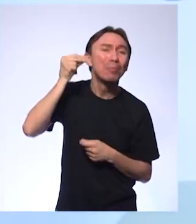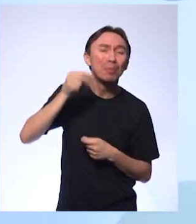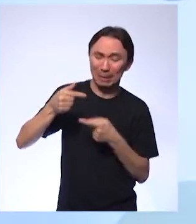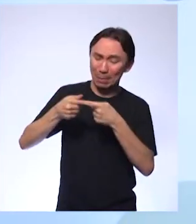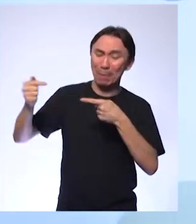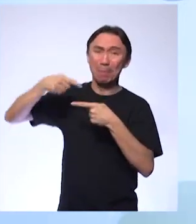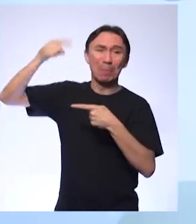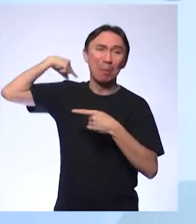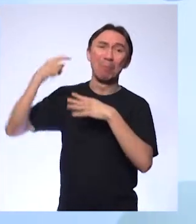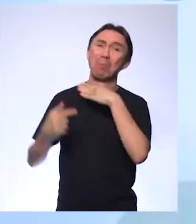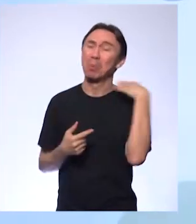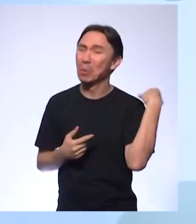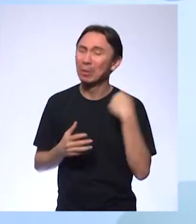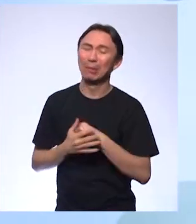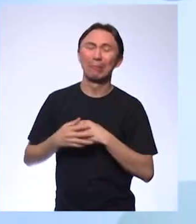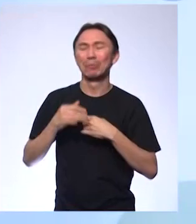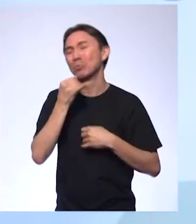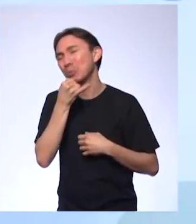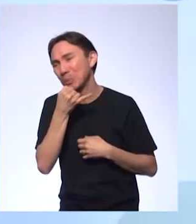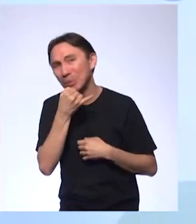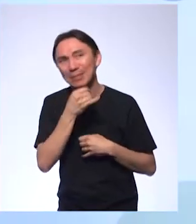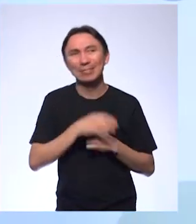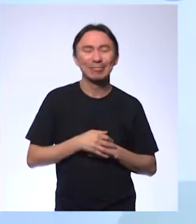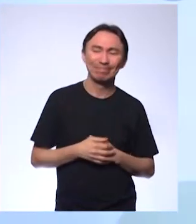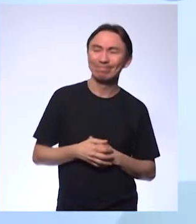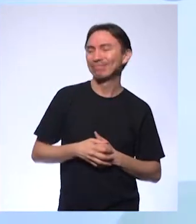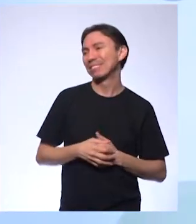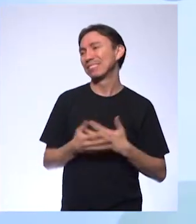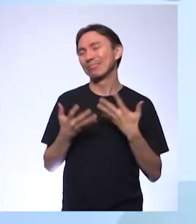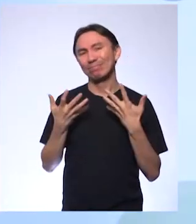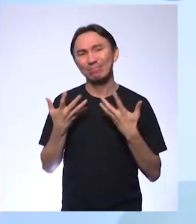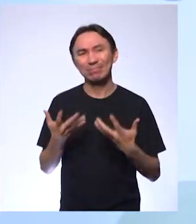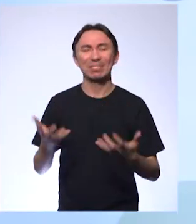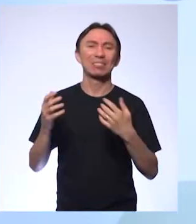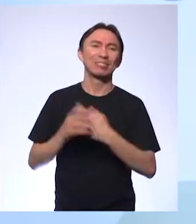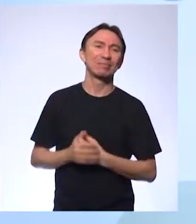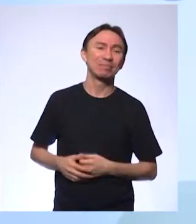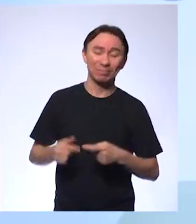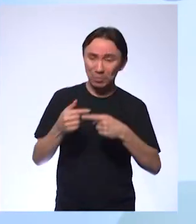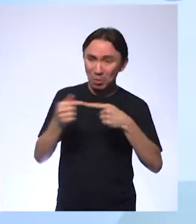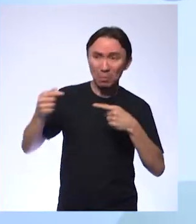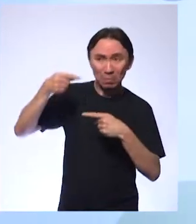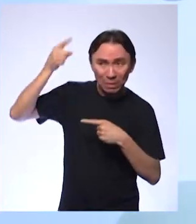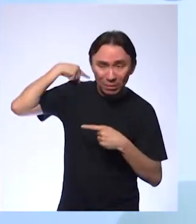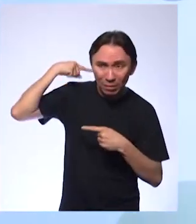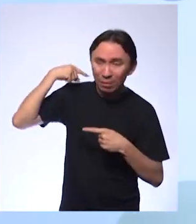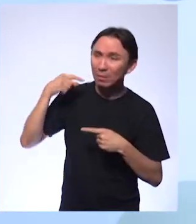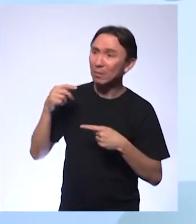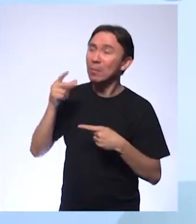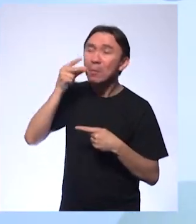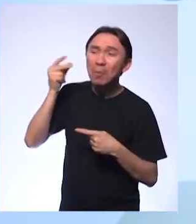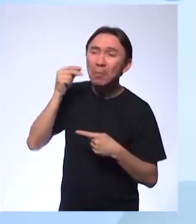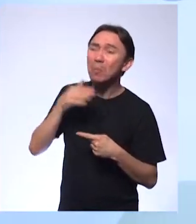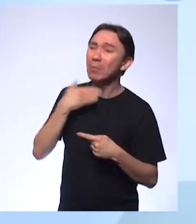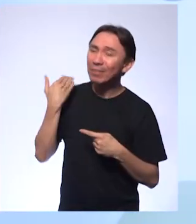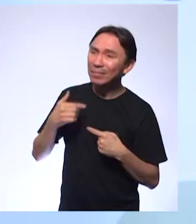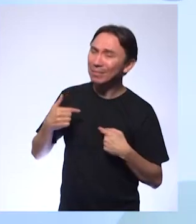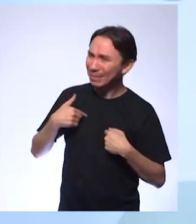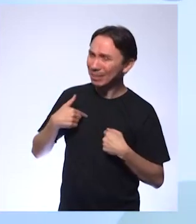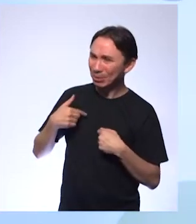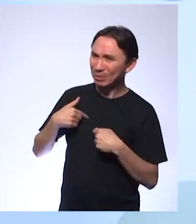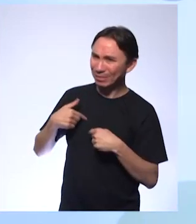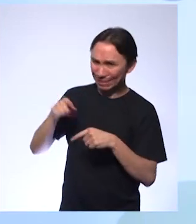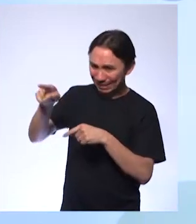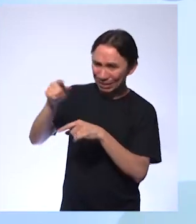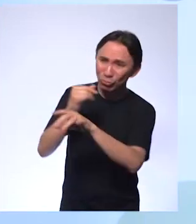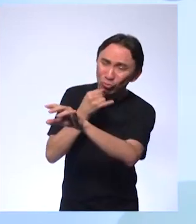eu estou muito triste. Então, eu venho aqui e falo... Luana, então, na semana passada, essa gatinho morreu e por isso você está triste? Então, você